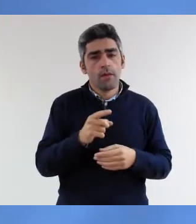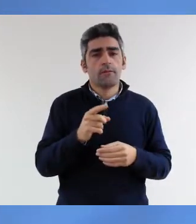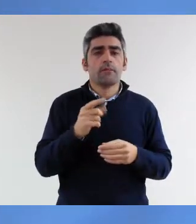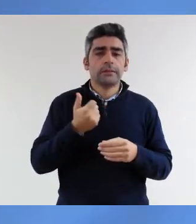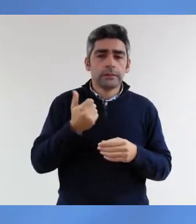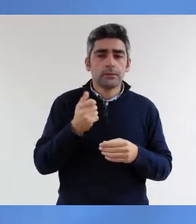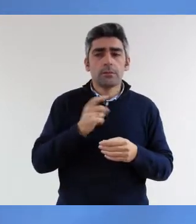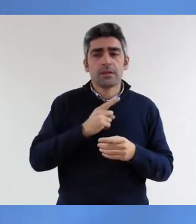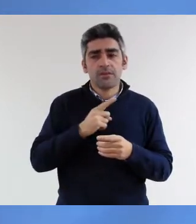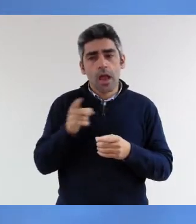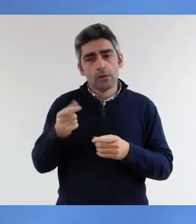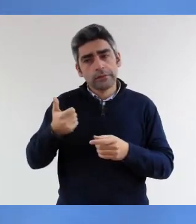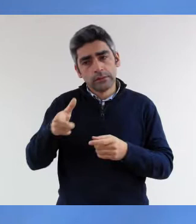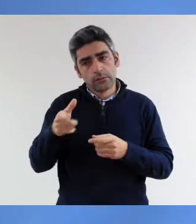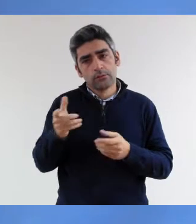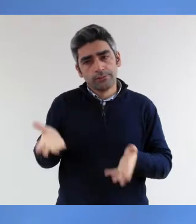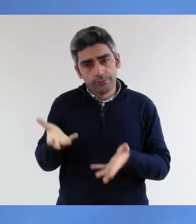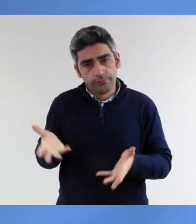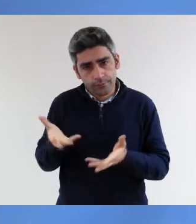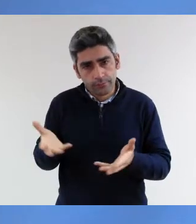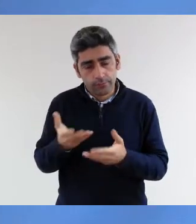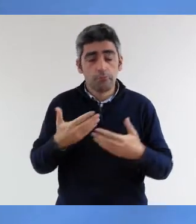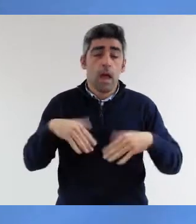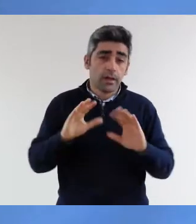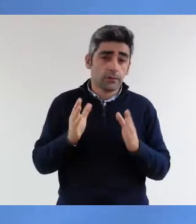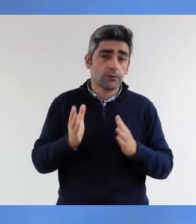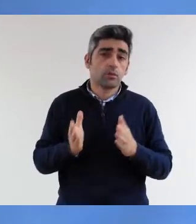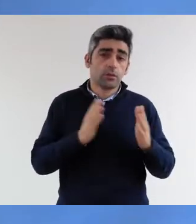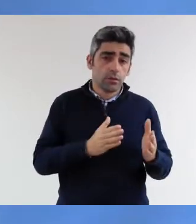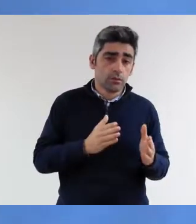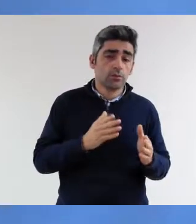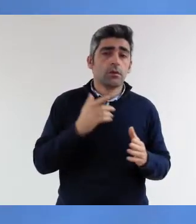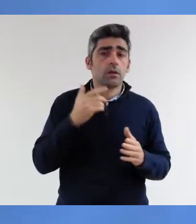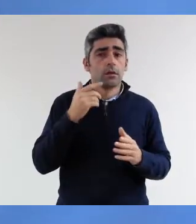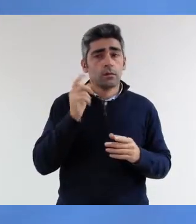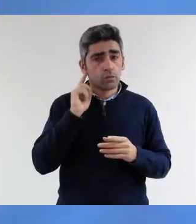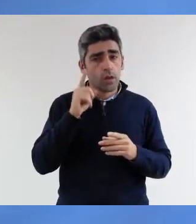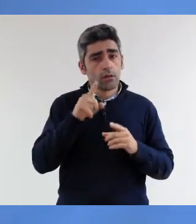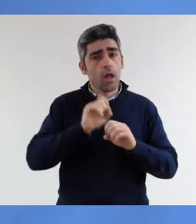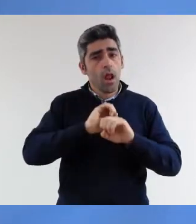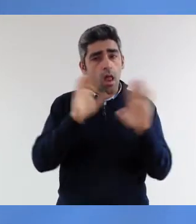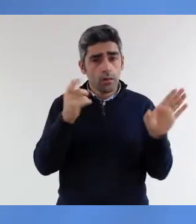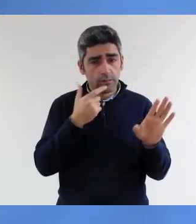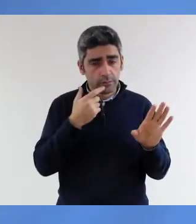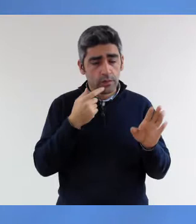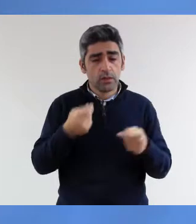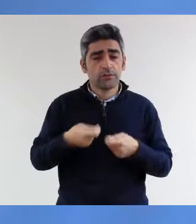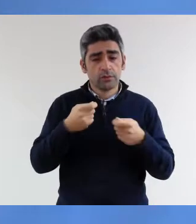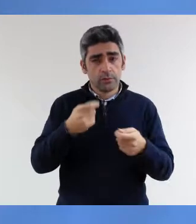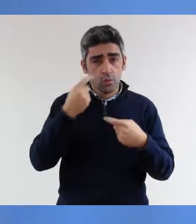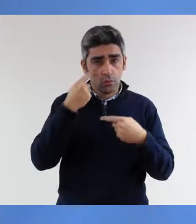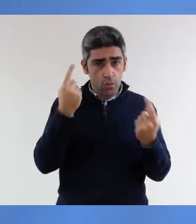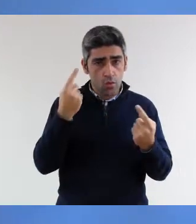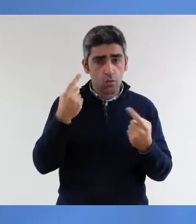econômica onde deve existir o primado da iniciativa privada no entanto é bom que fique